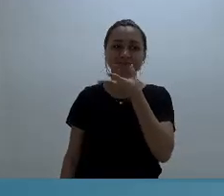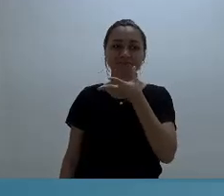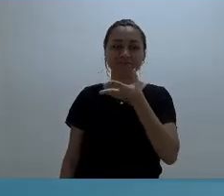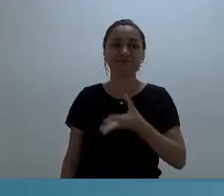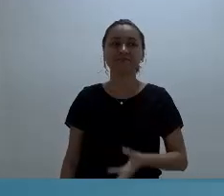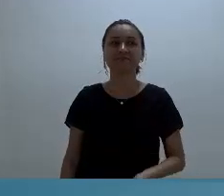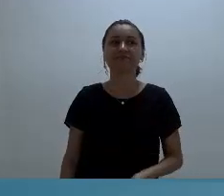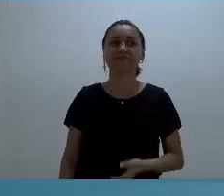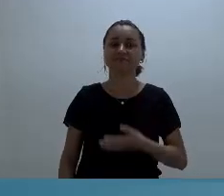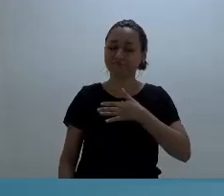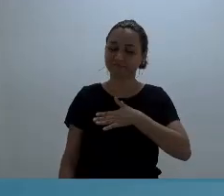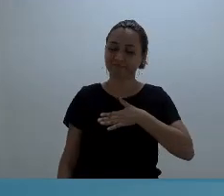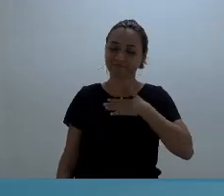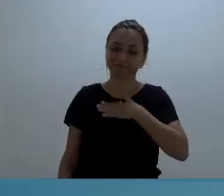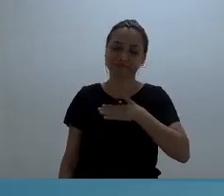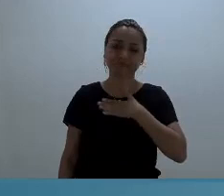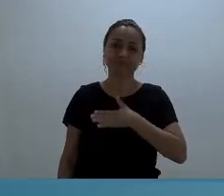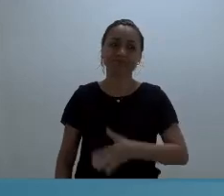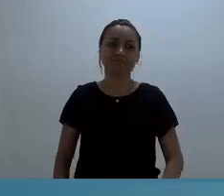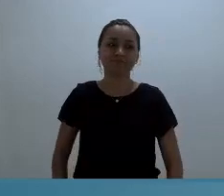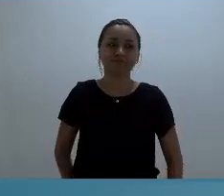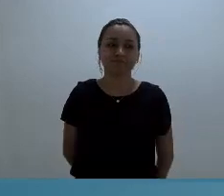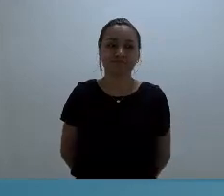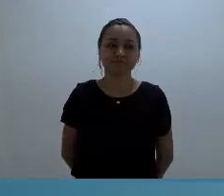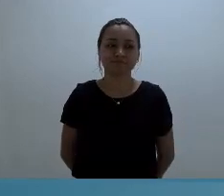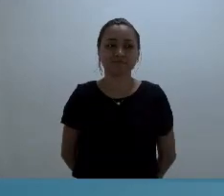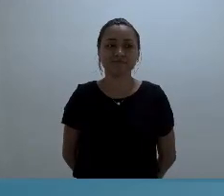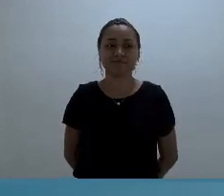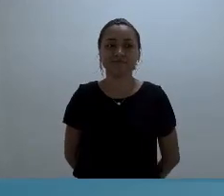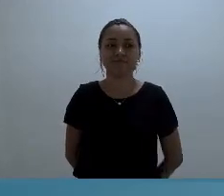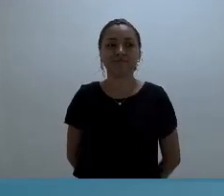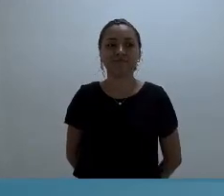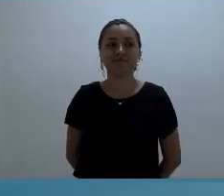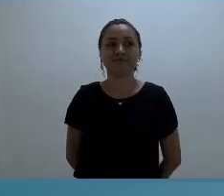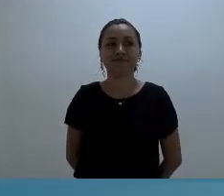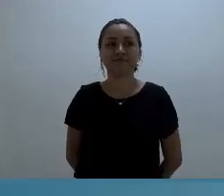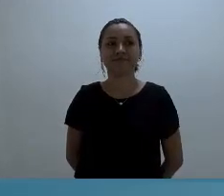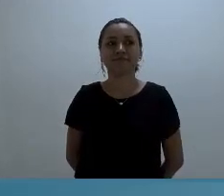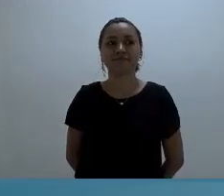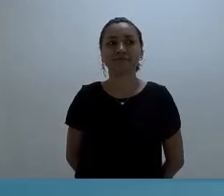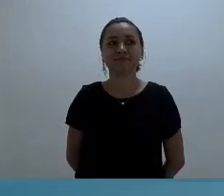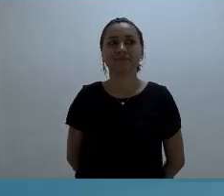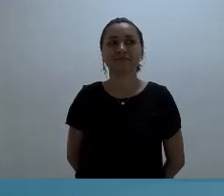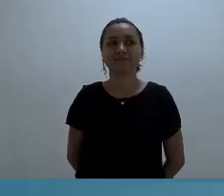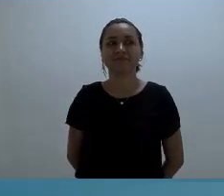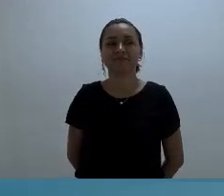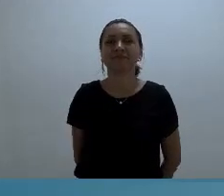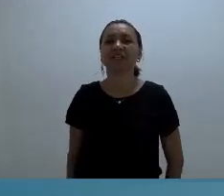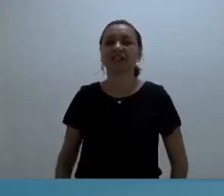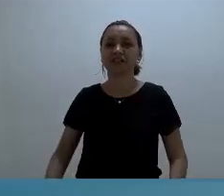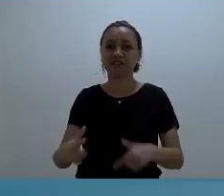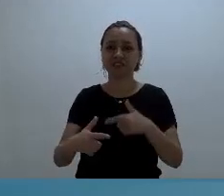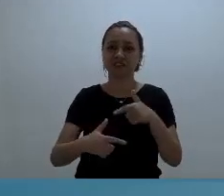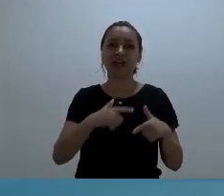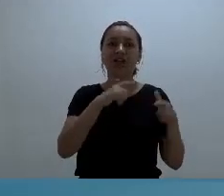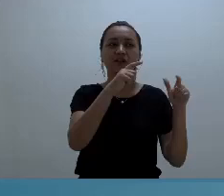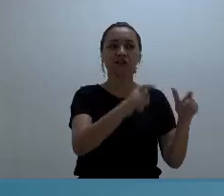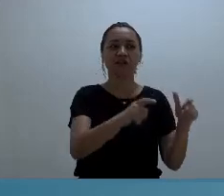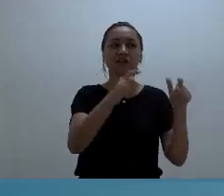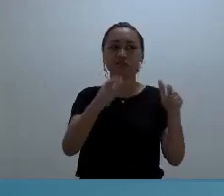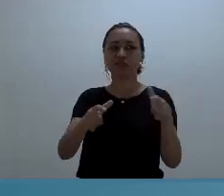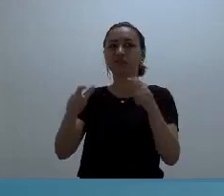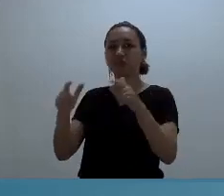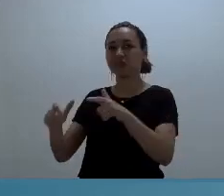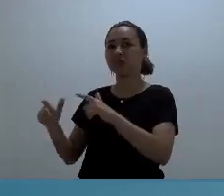divertir. Não terei muito esse momento aí para ficar no mosqueiro, né? Mas aí, 4 horas que eu estou aqui